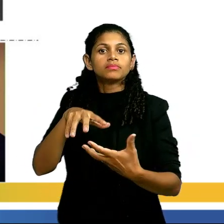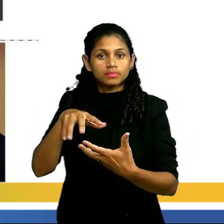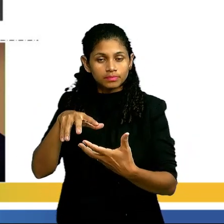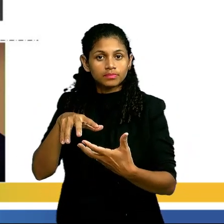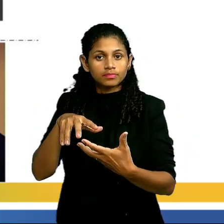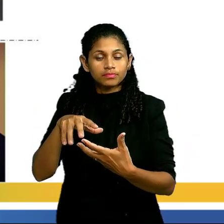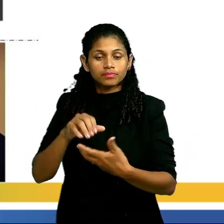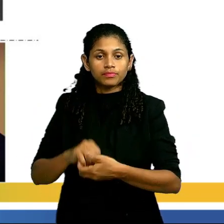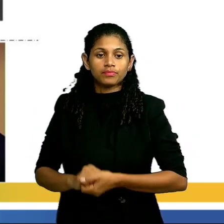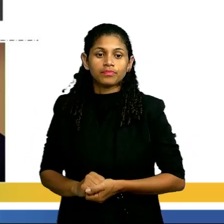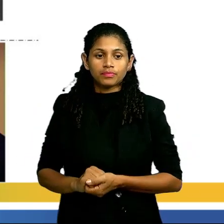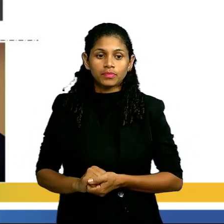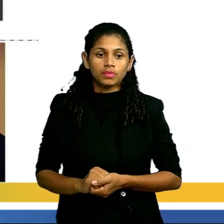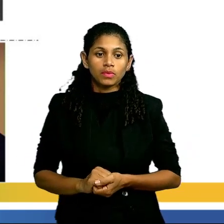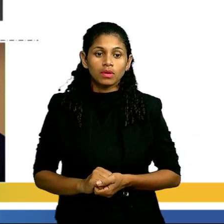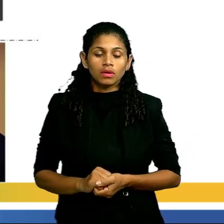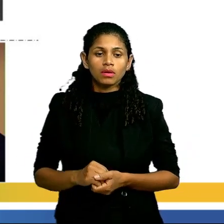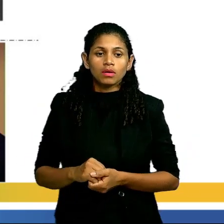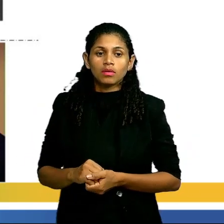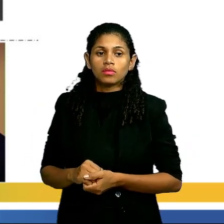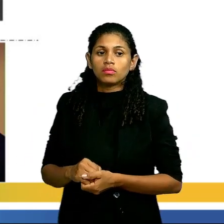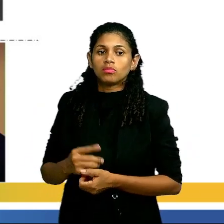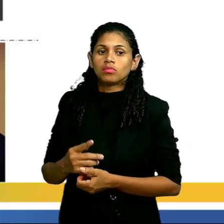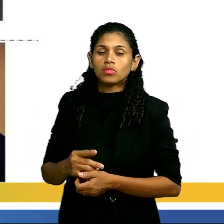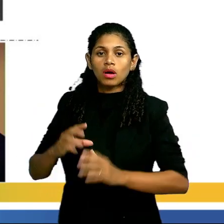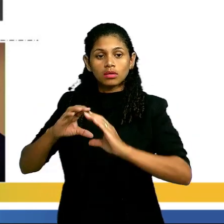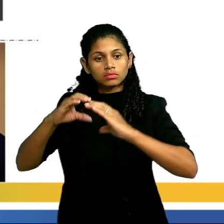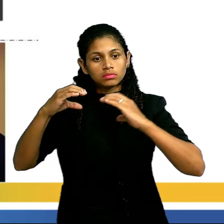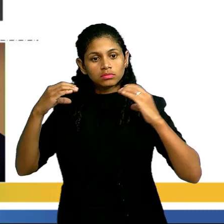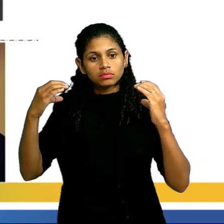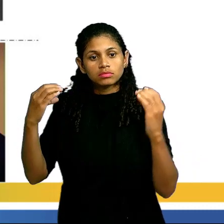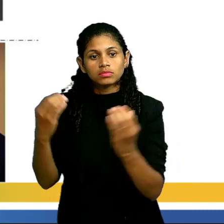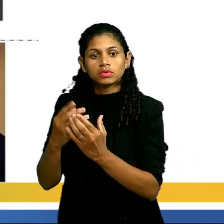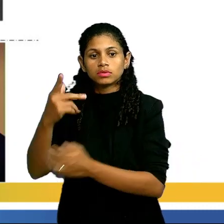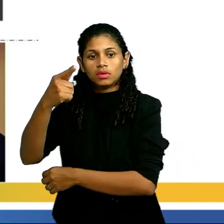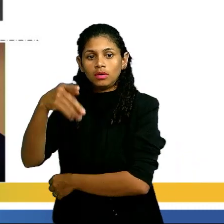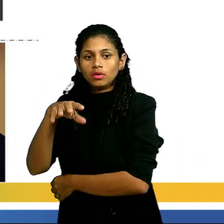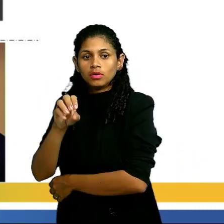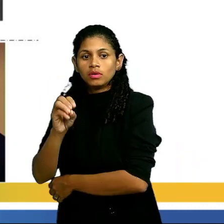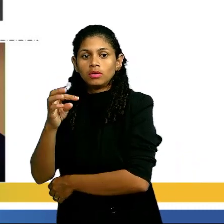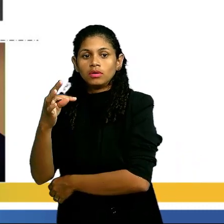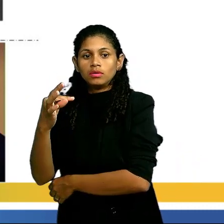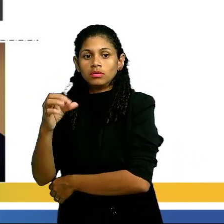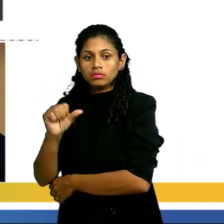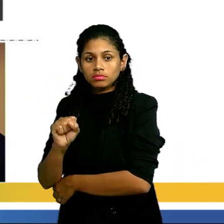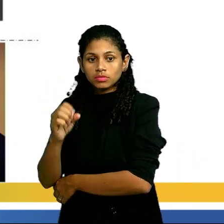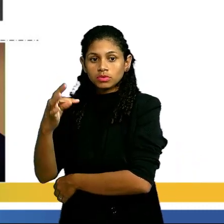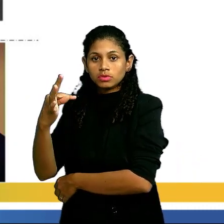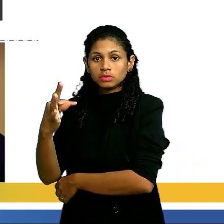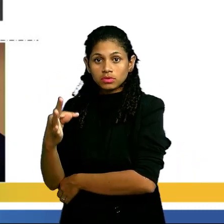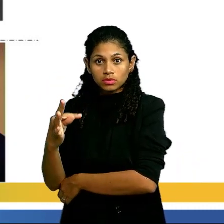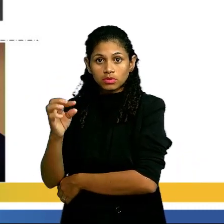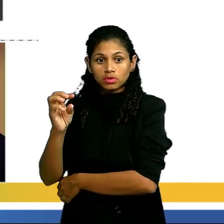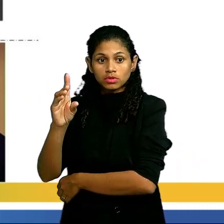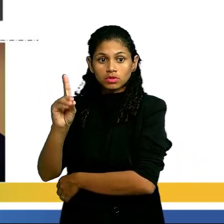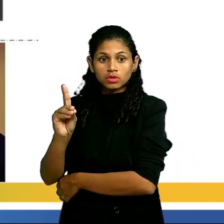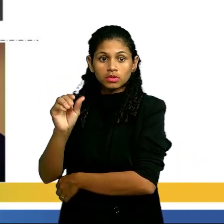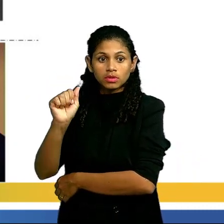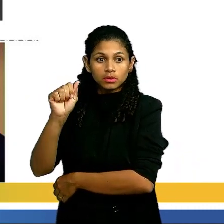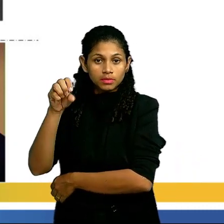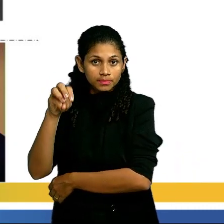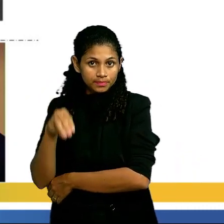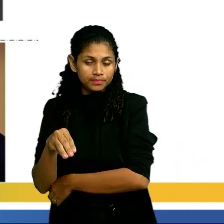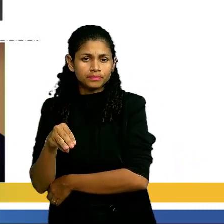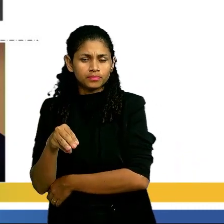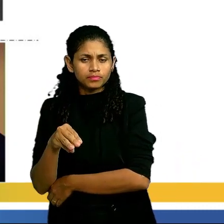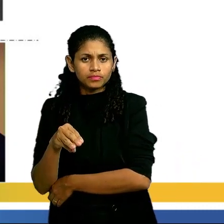a Conferência de Potsdam, que vai determinar, né, os territórios que vão pertencer aos blocos